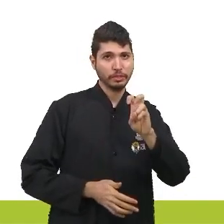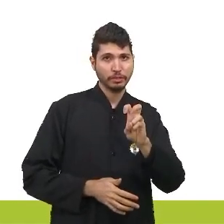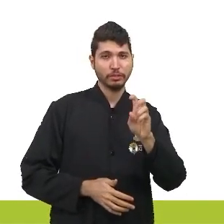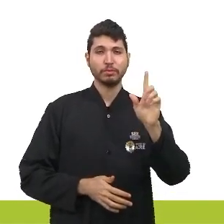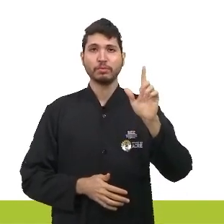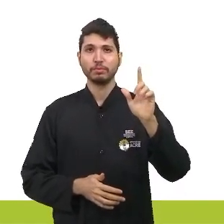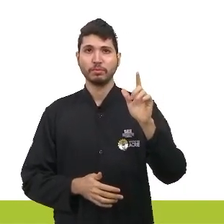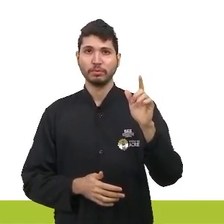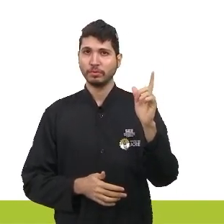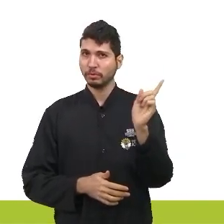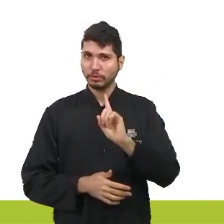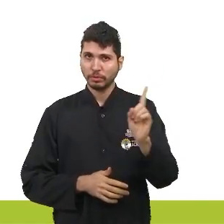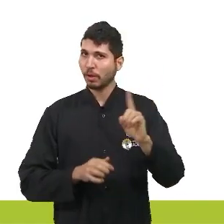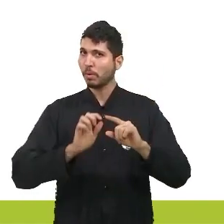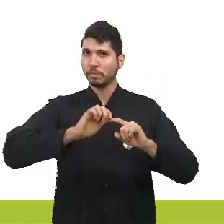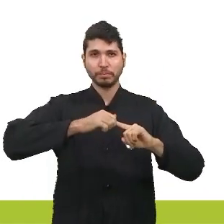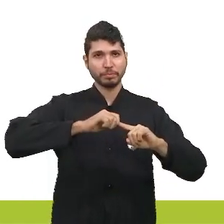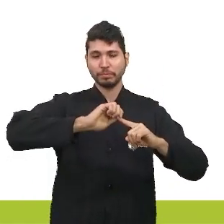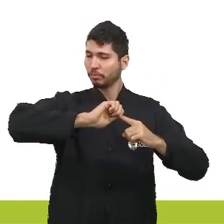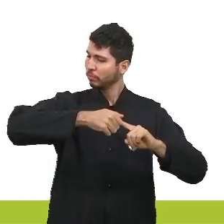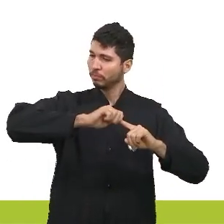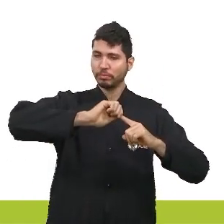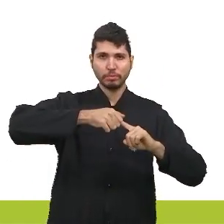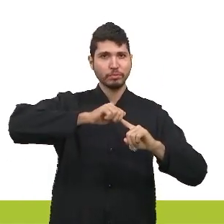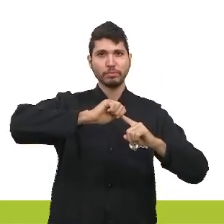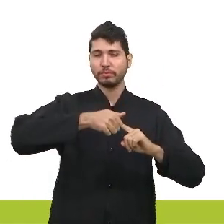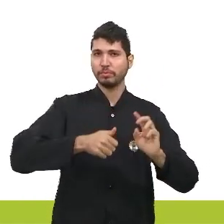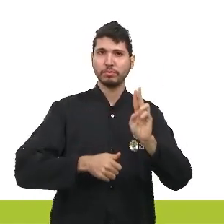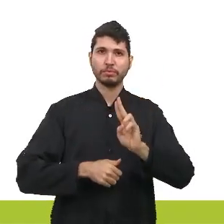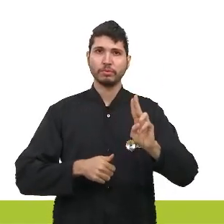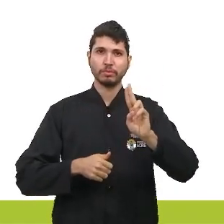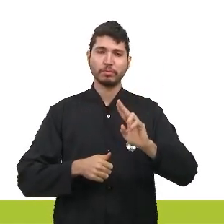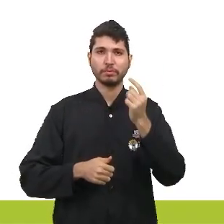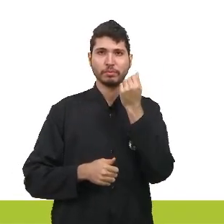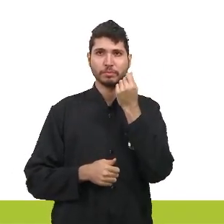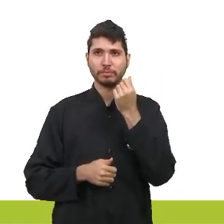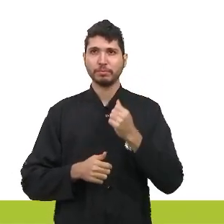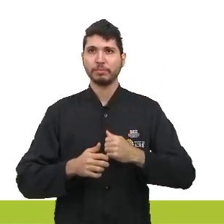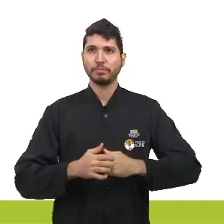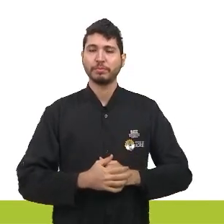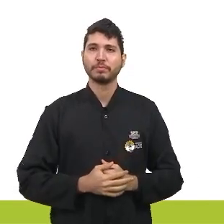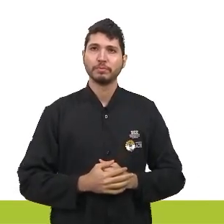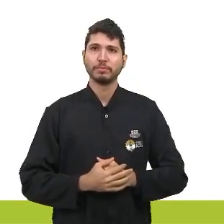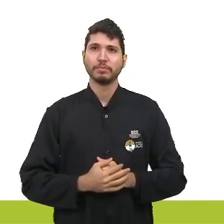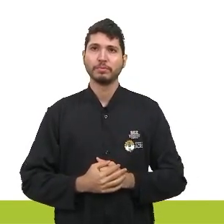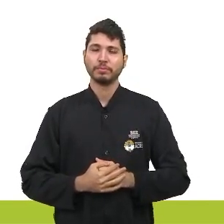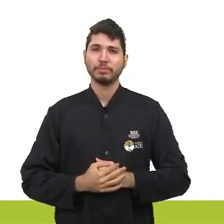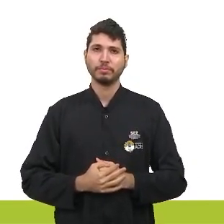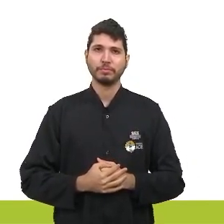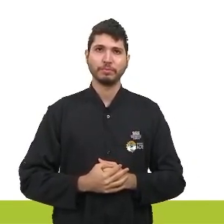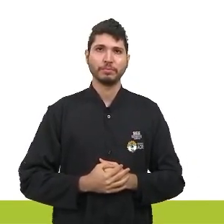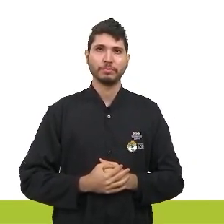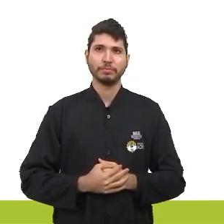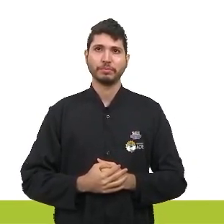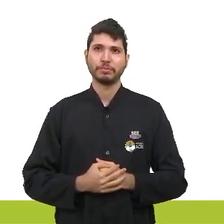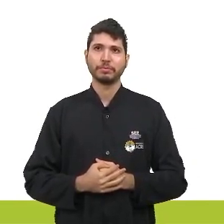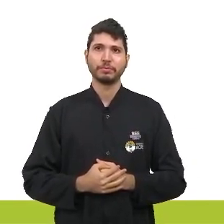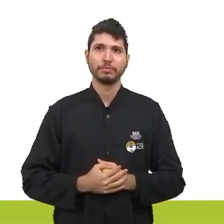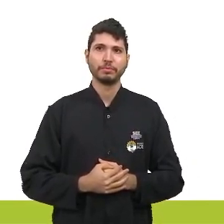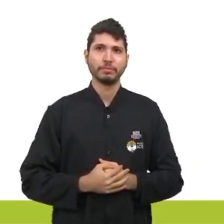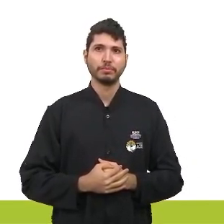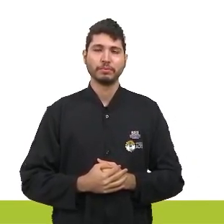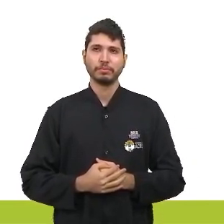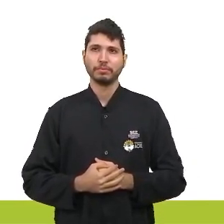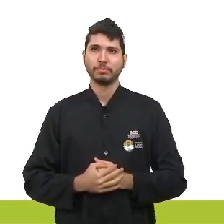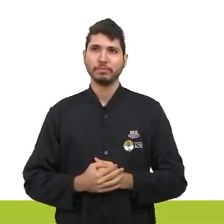E eu quero saber qual é a probabilidade de sair um lápis apontado quando eu retiro de B. A ideia é o